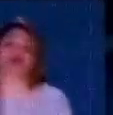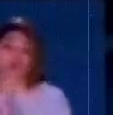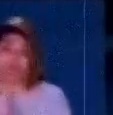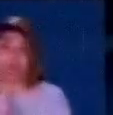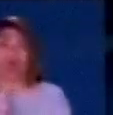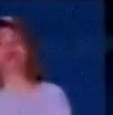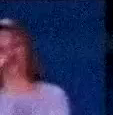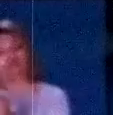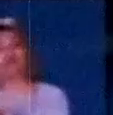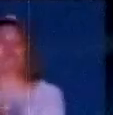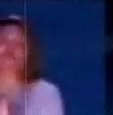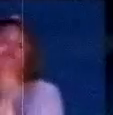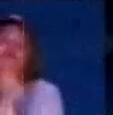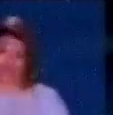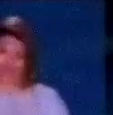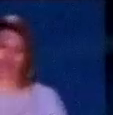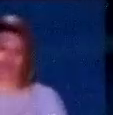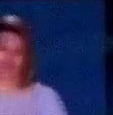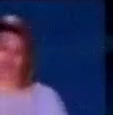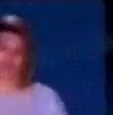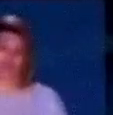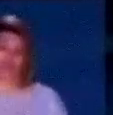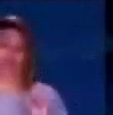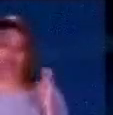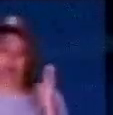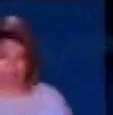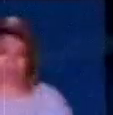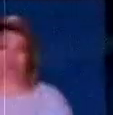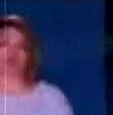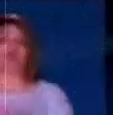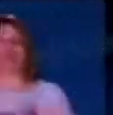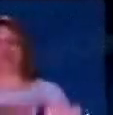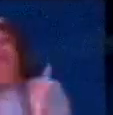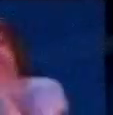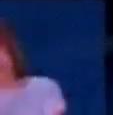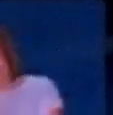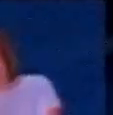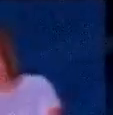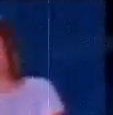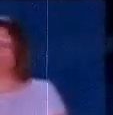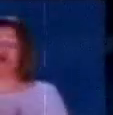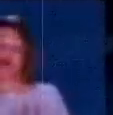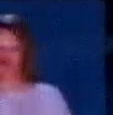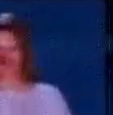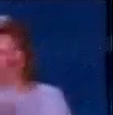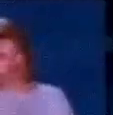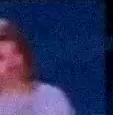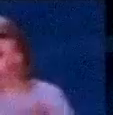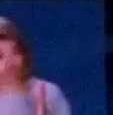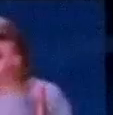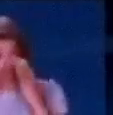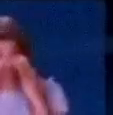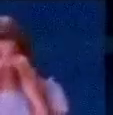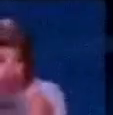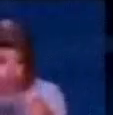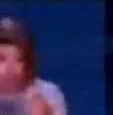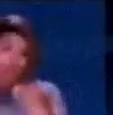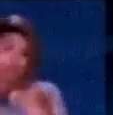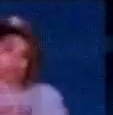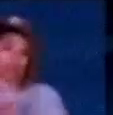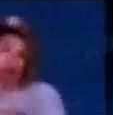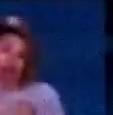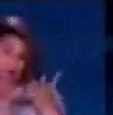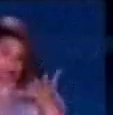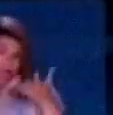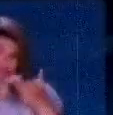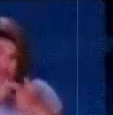as campanhas. Em relação à nossa postura diante dessas